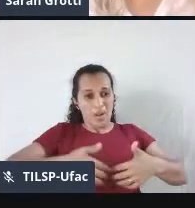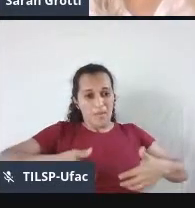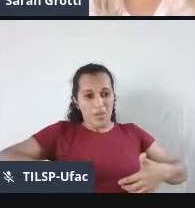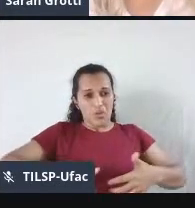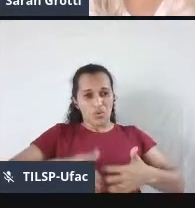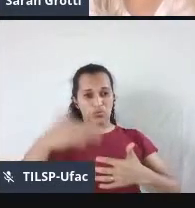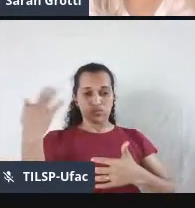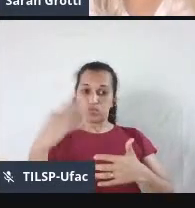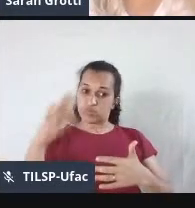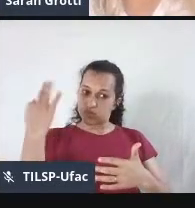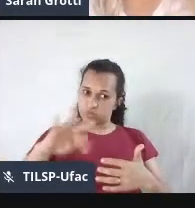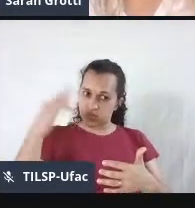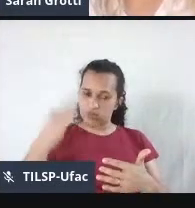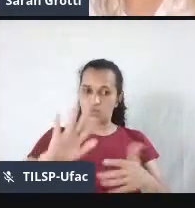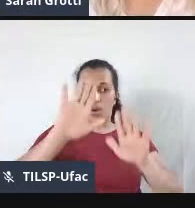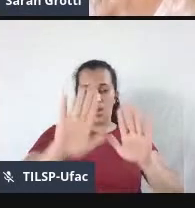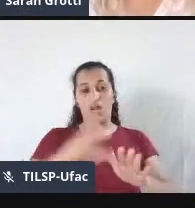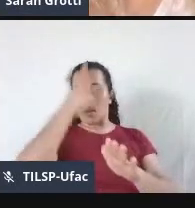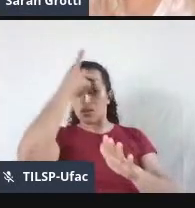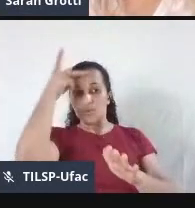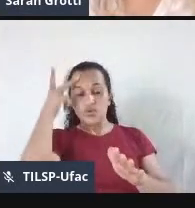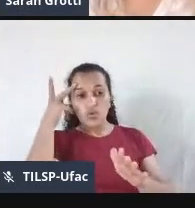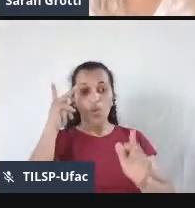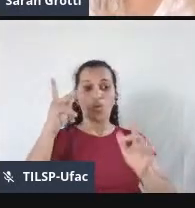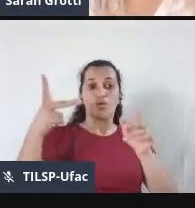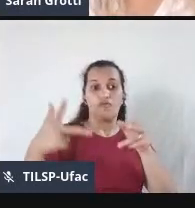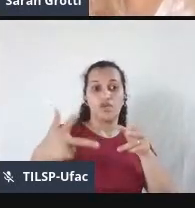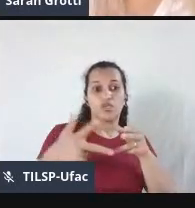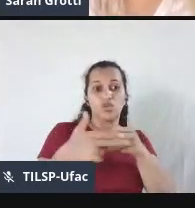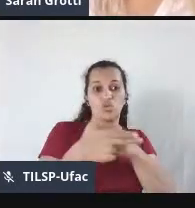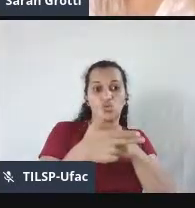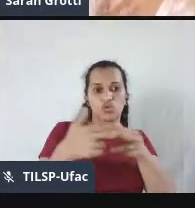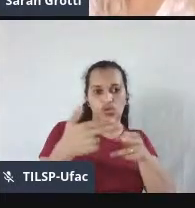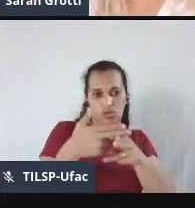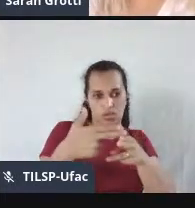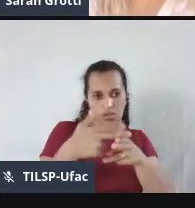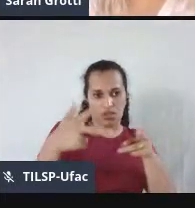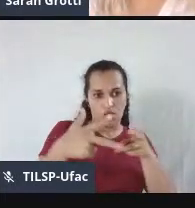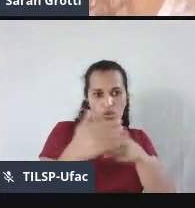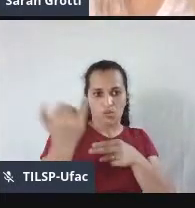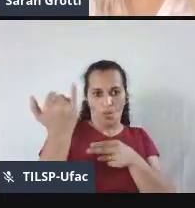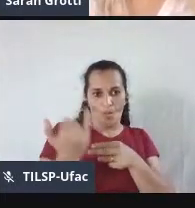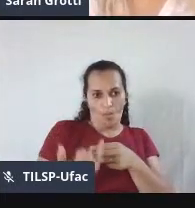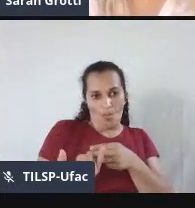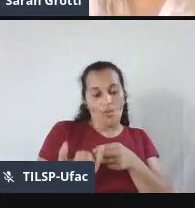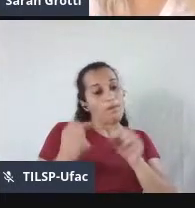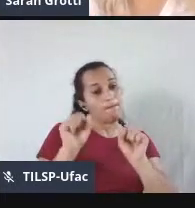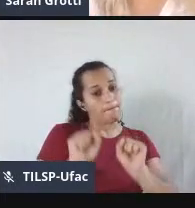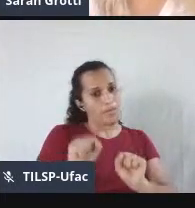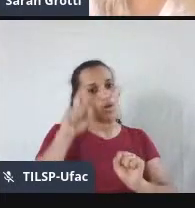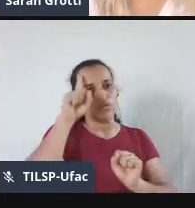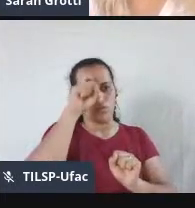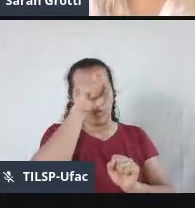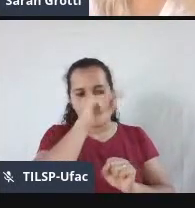até mesmo paciente bariátrico podem ter essa deficiência, essa dificuldade de absorção da